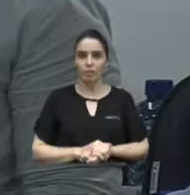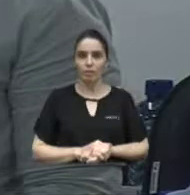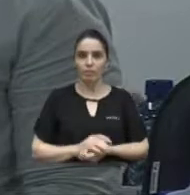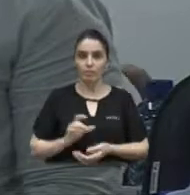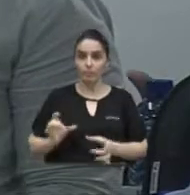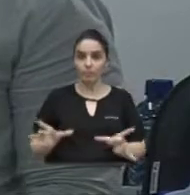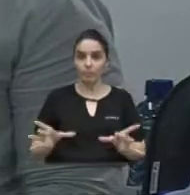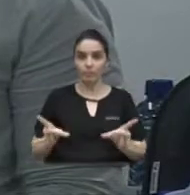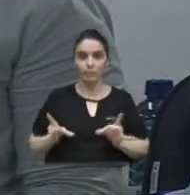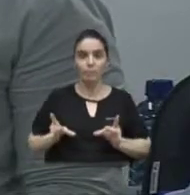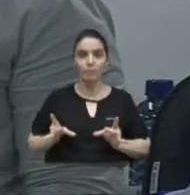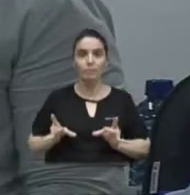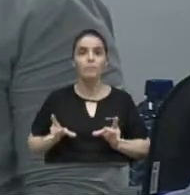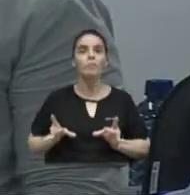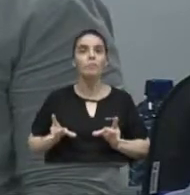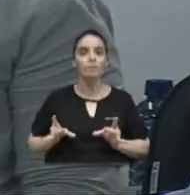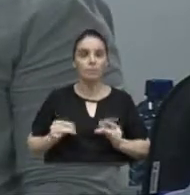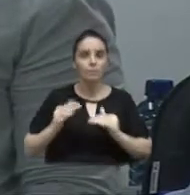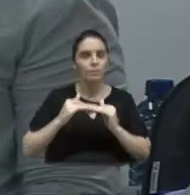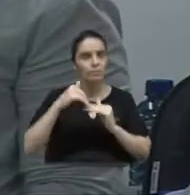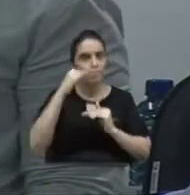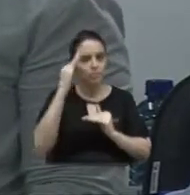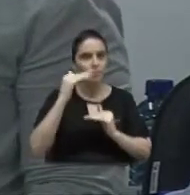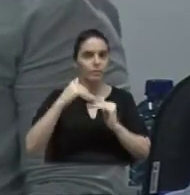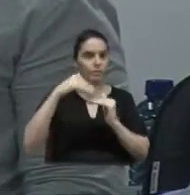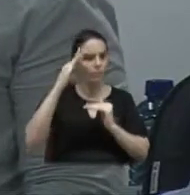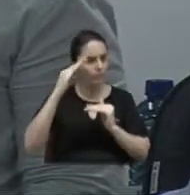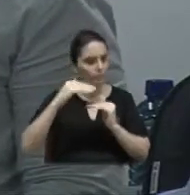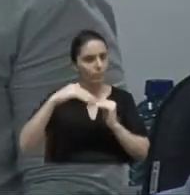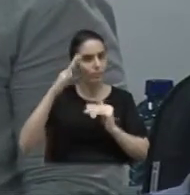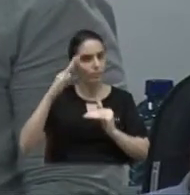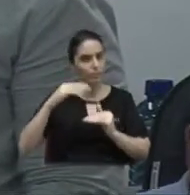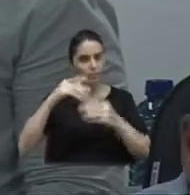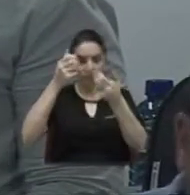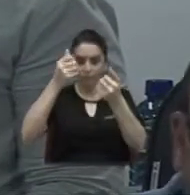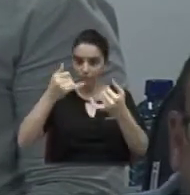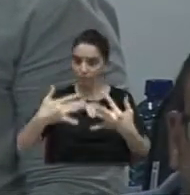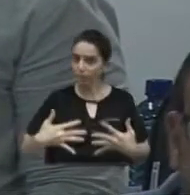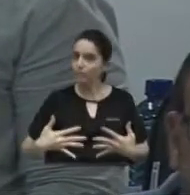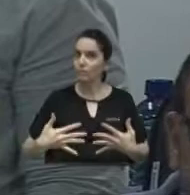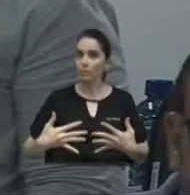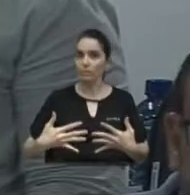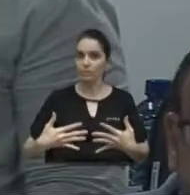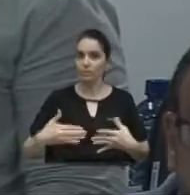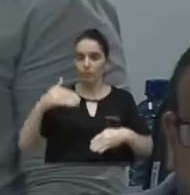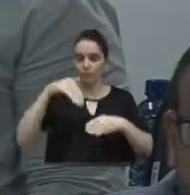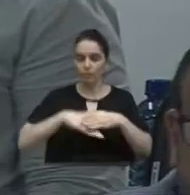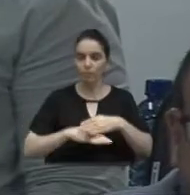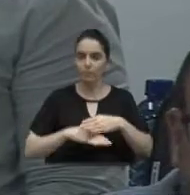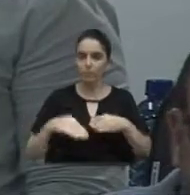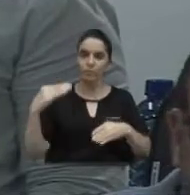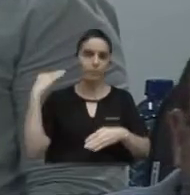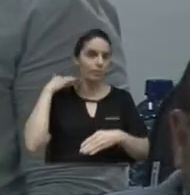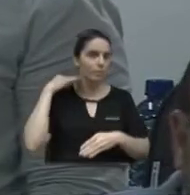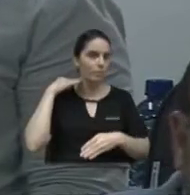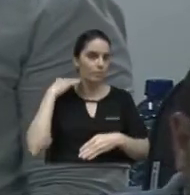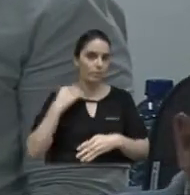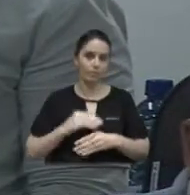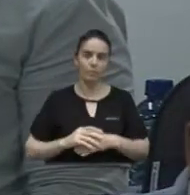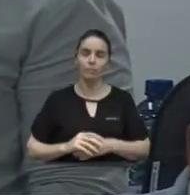maior. Essa lucratividade aqui está explicada pelo spread bancário. É uma